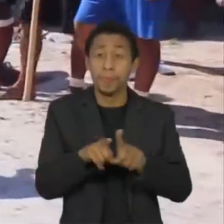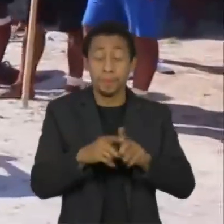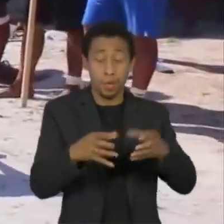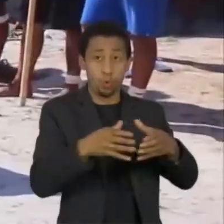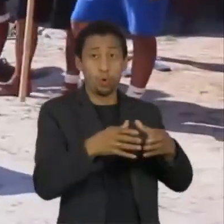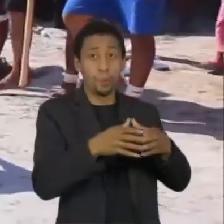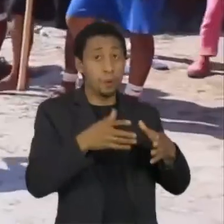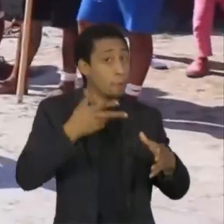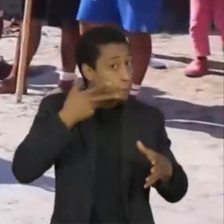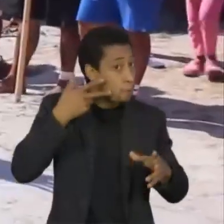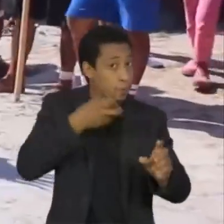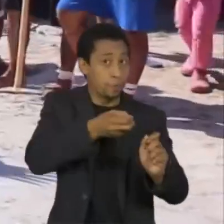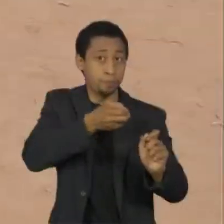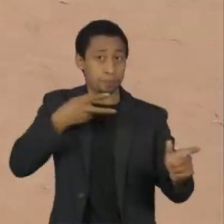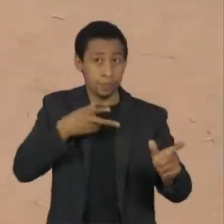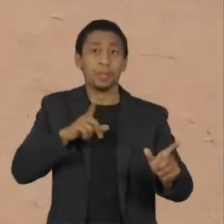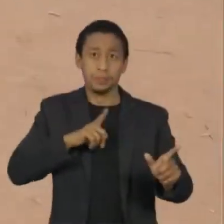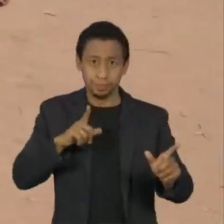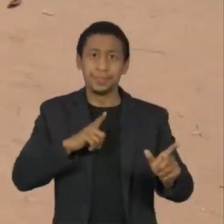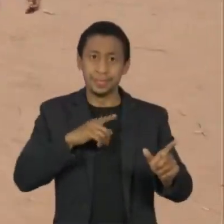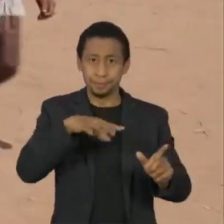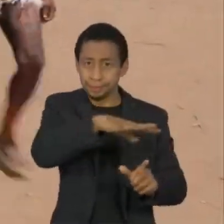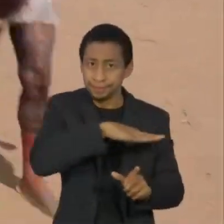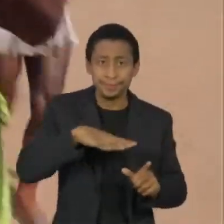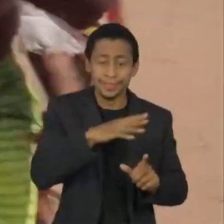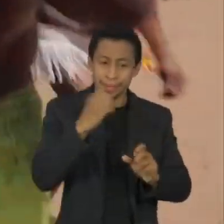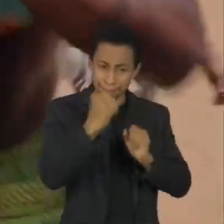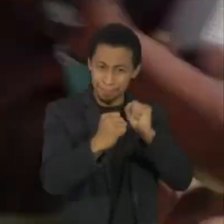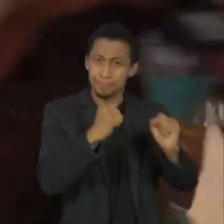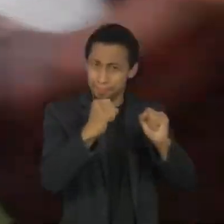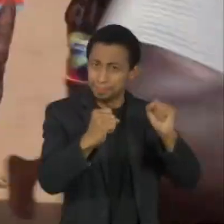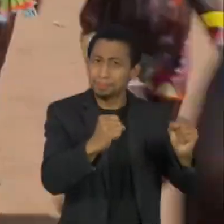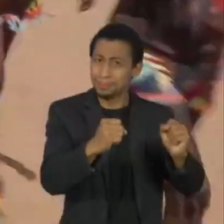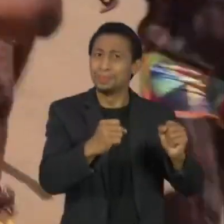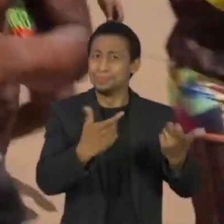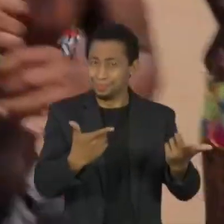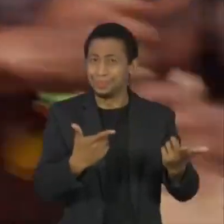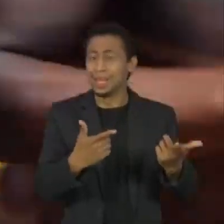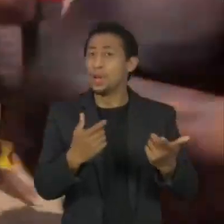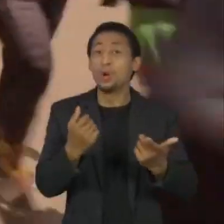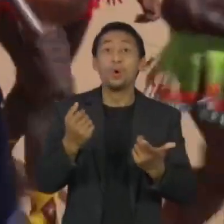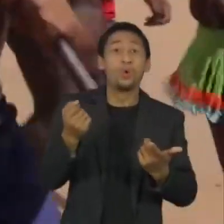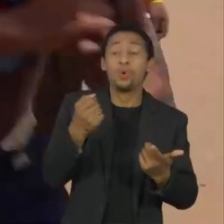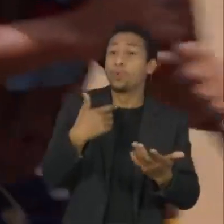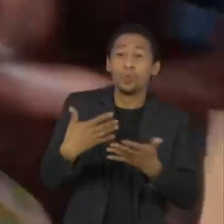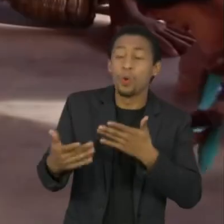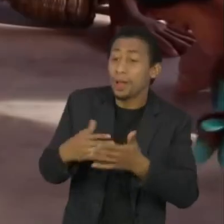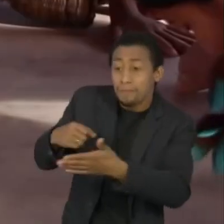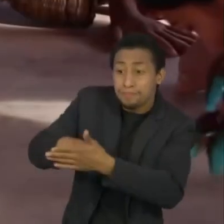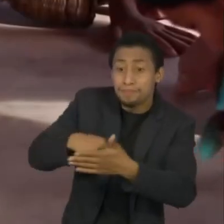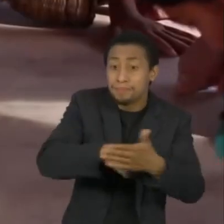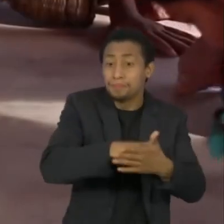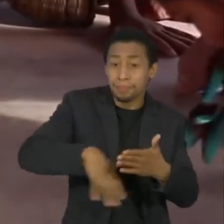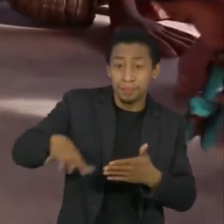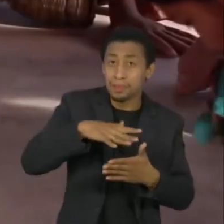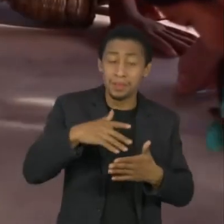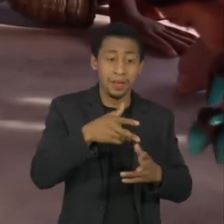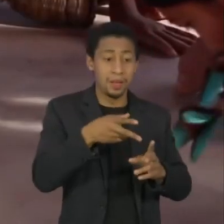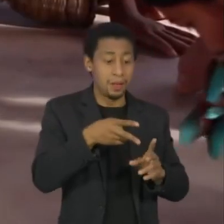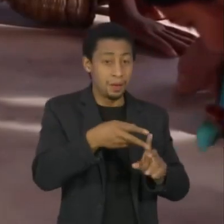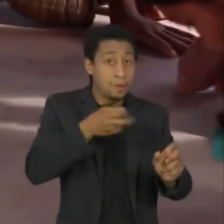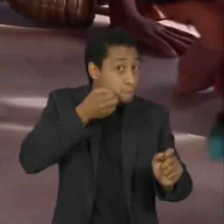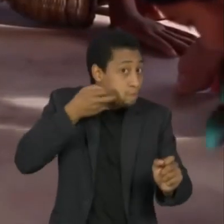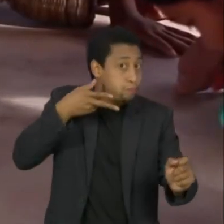ano passado, eles tiveram 100 vezes mais chance de serem executados do que qualquer outro ativista no país. Com 10 mortos,